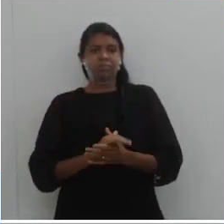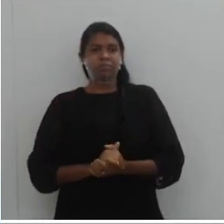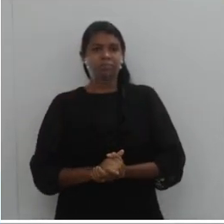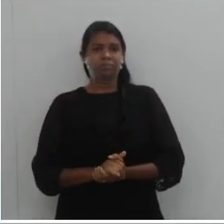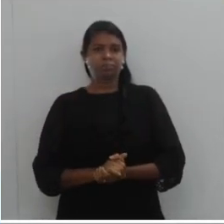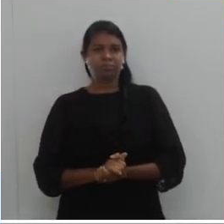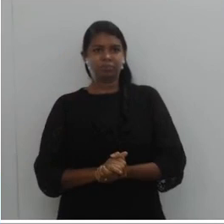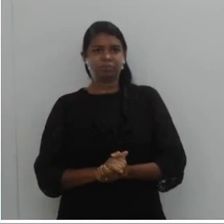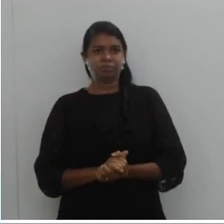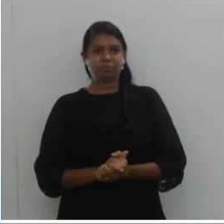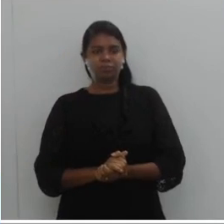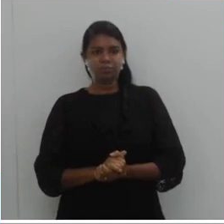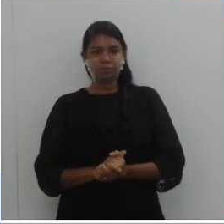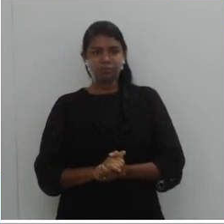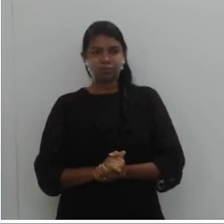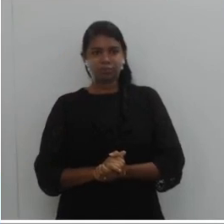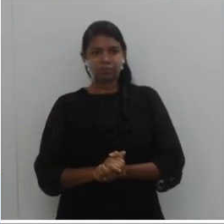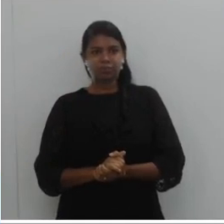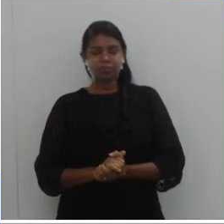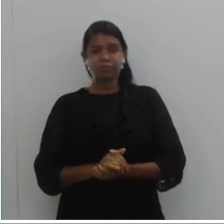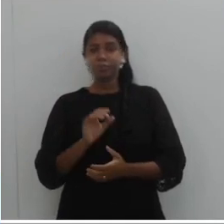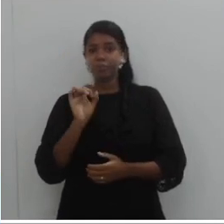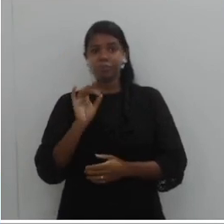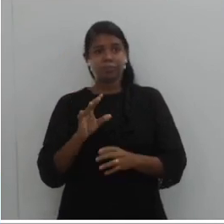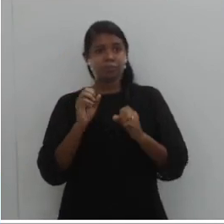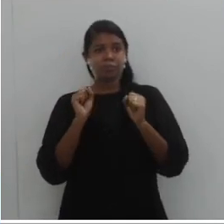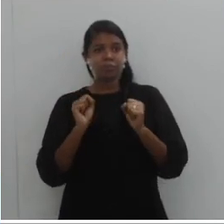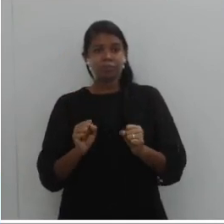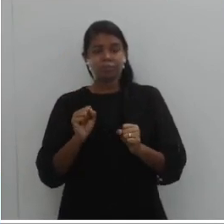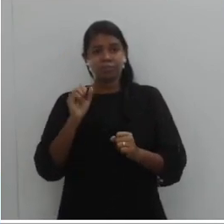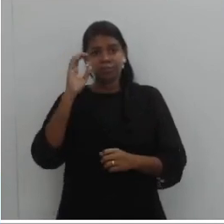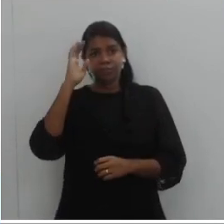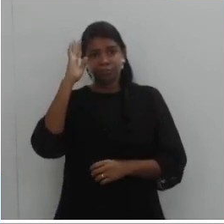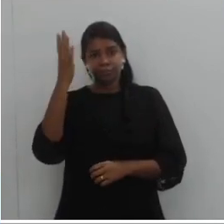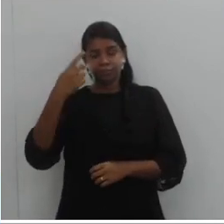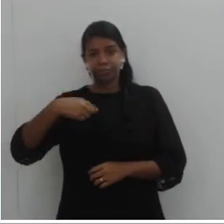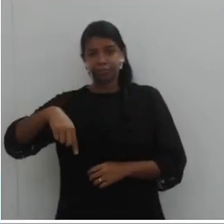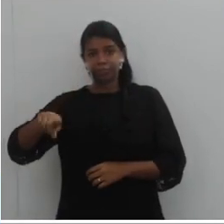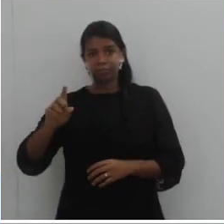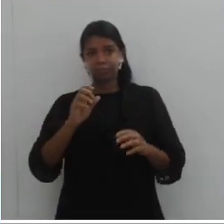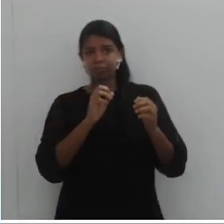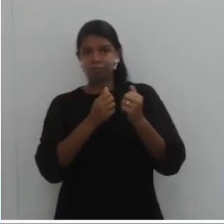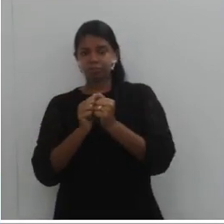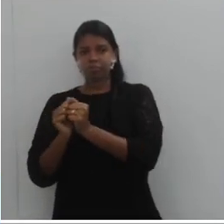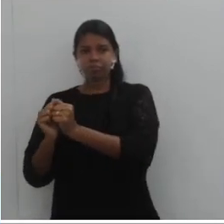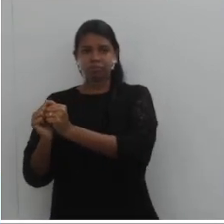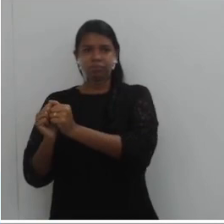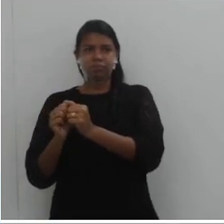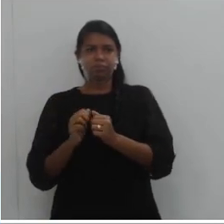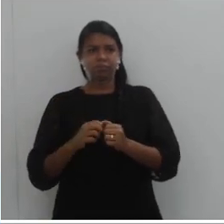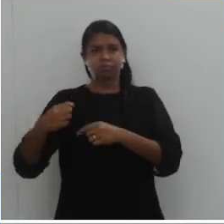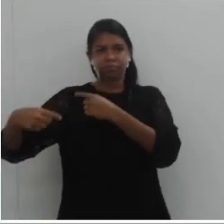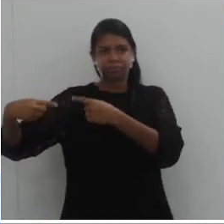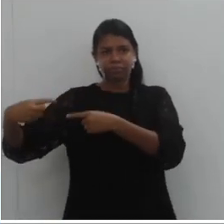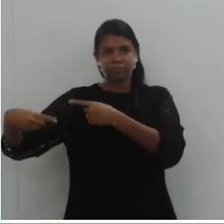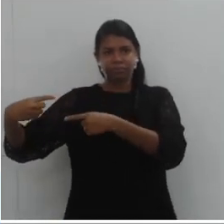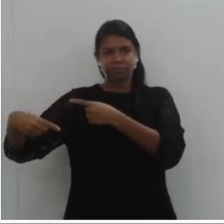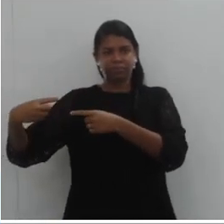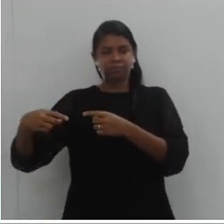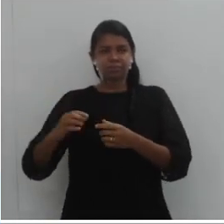Atividades públicas só podiam ir se fossem acompanhadas. E política era